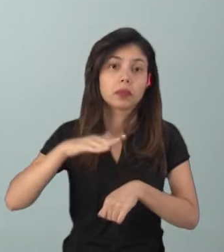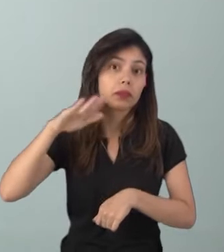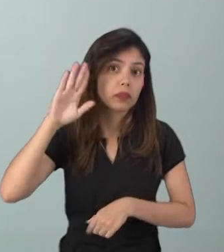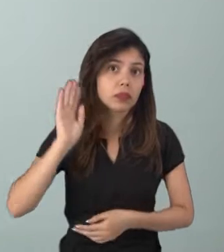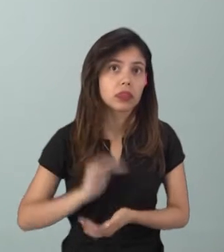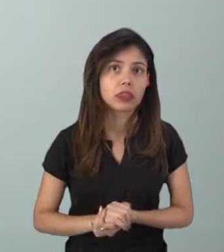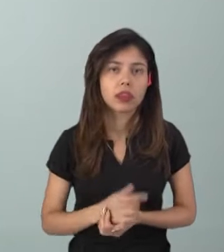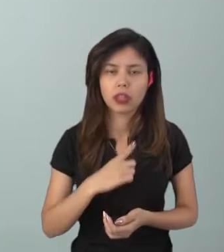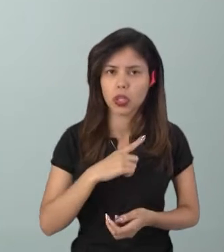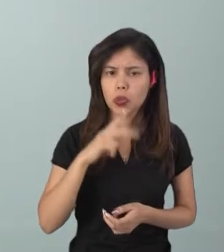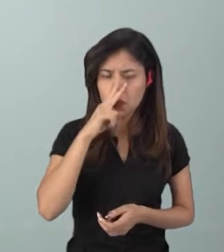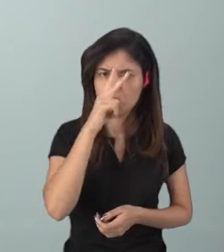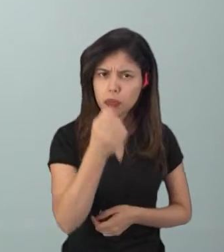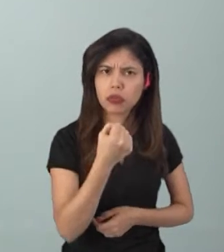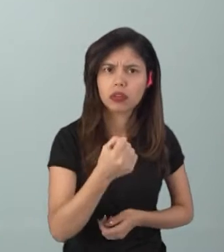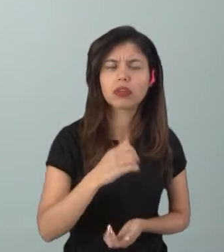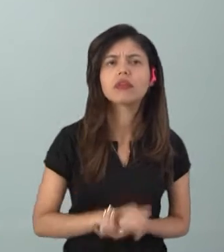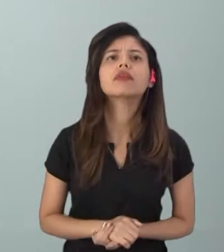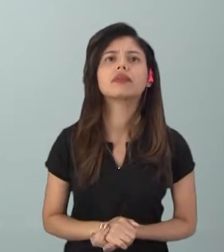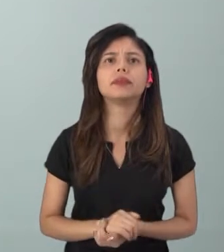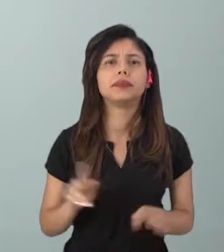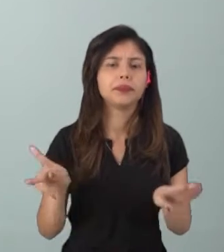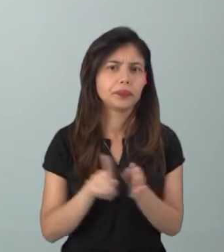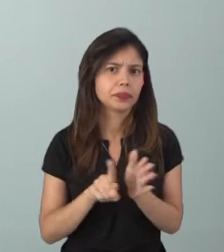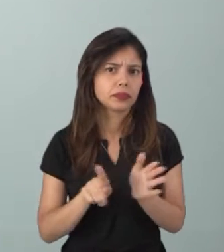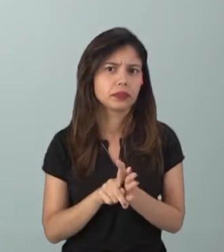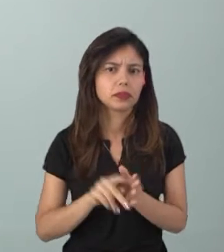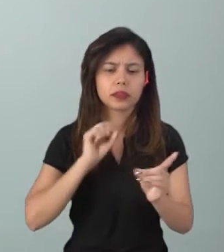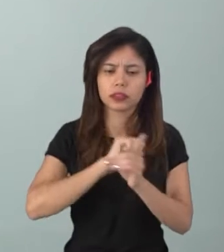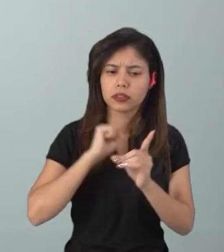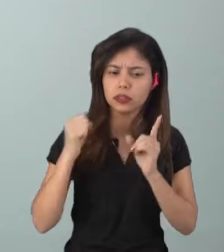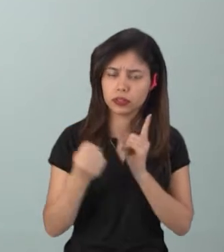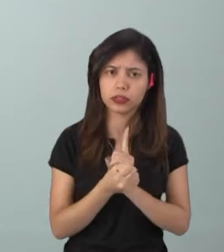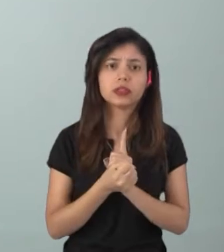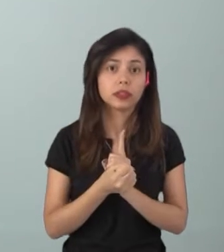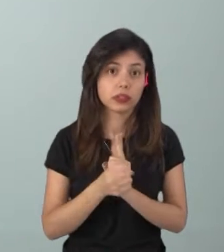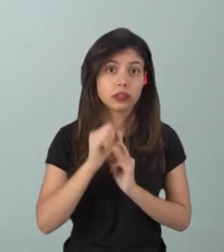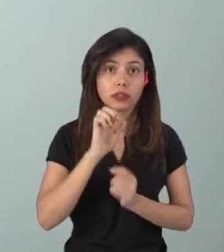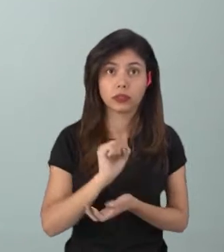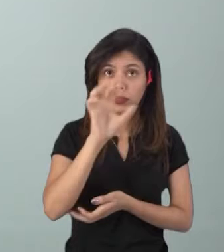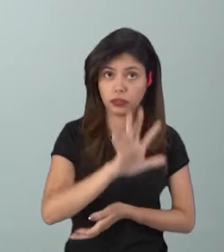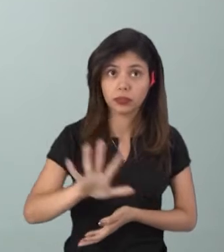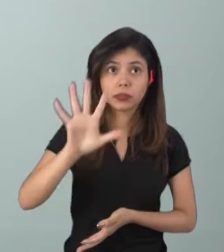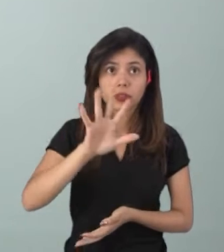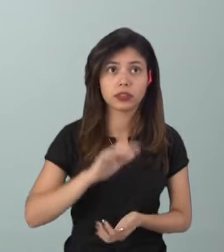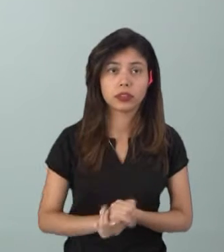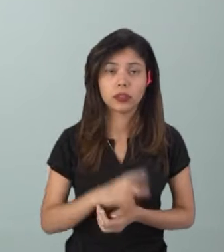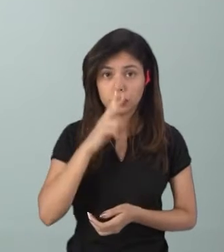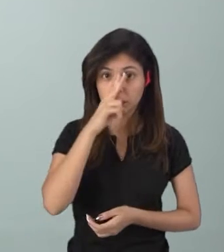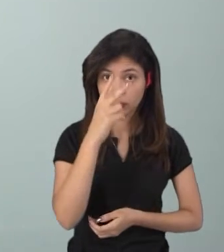aí, exercendo poder sobre a sociedade, principalmente a sociedade europeia. E aí o